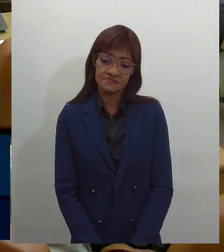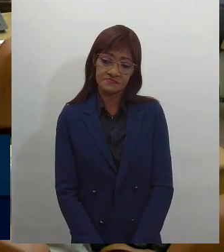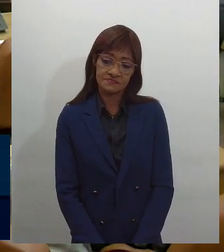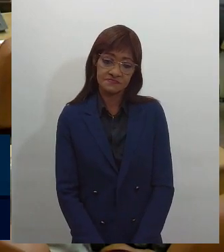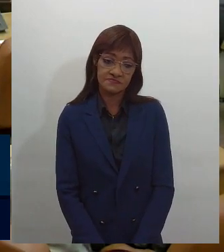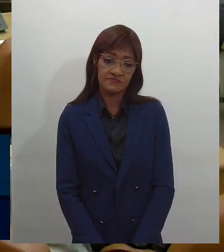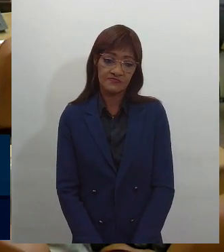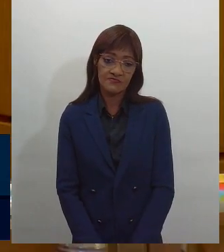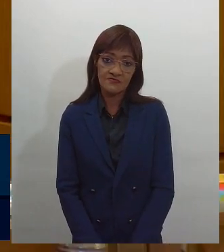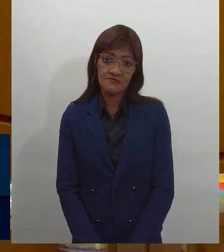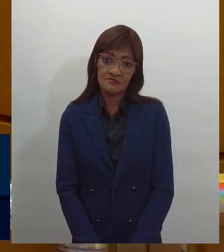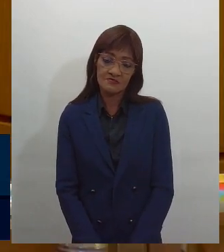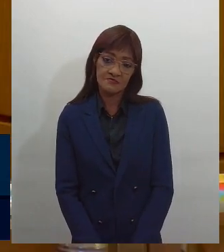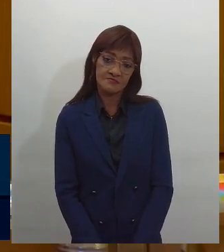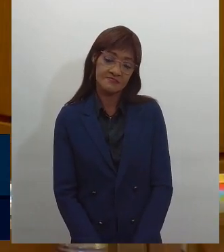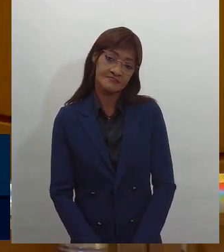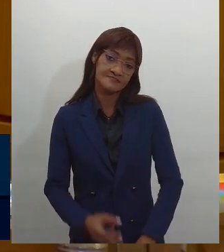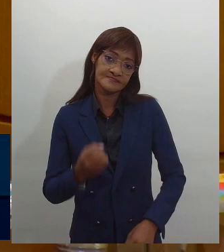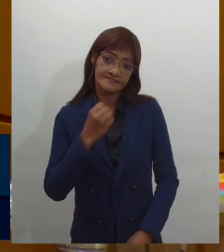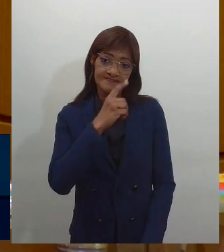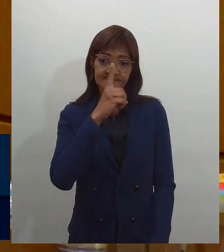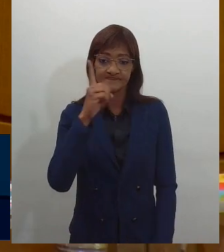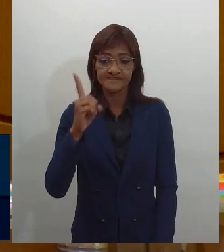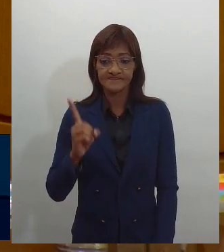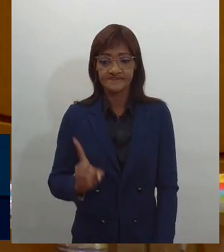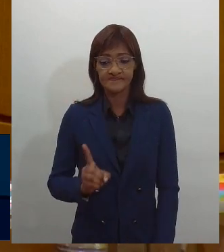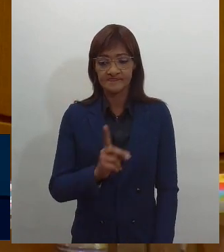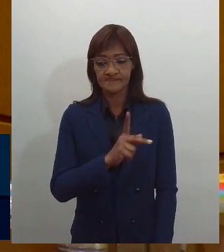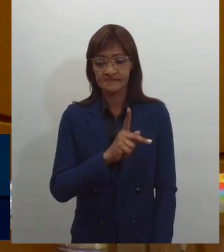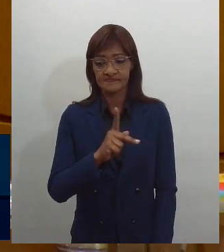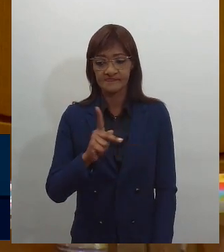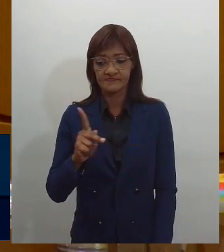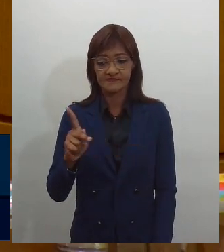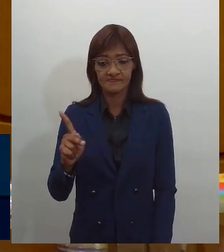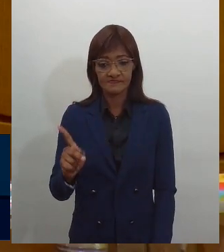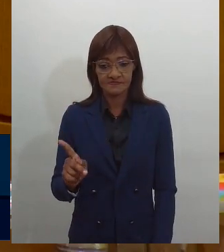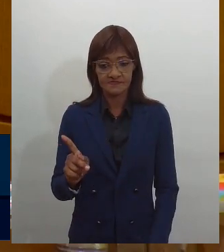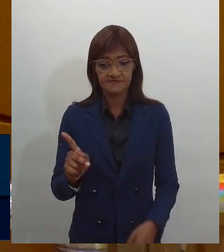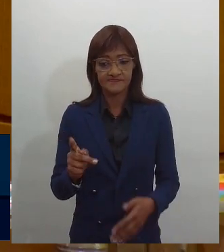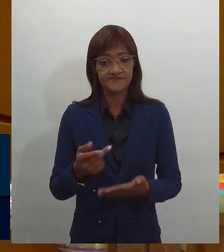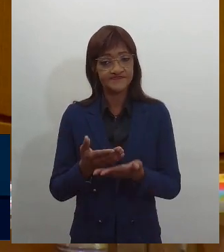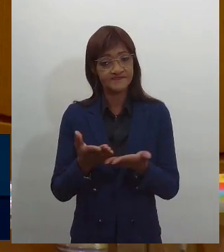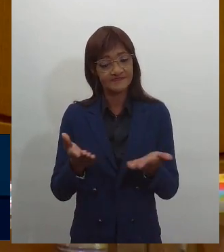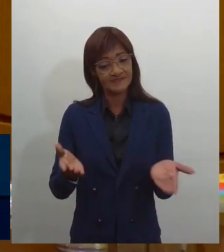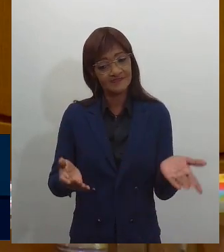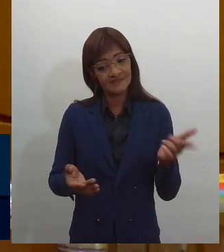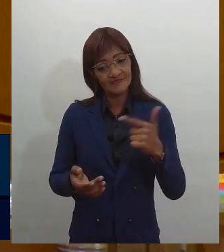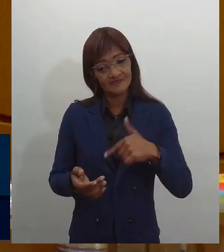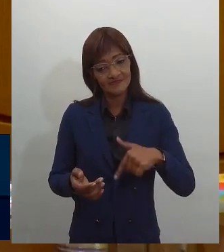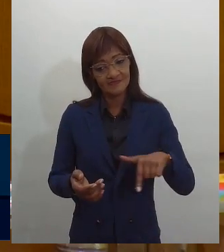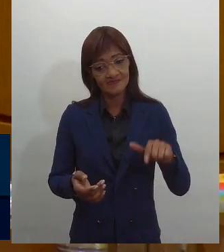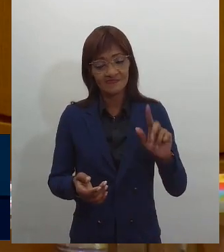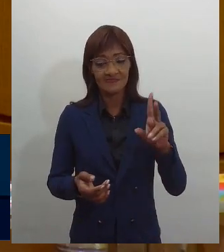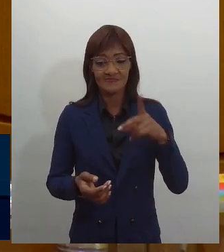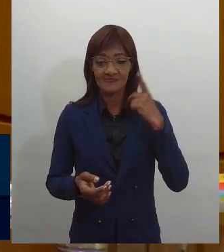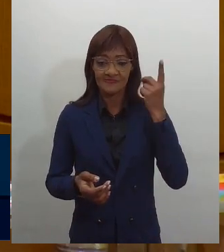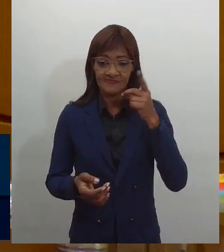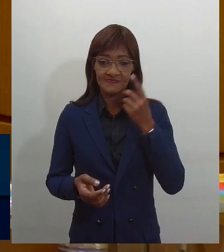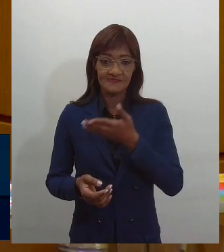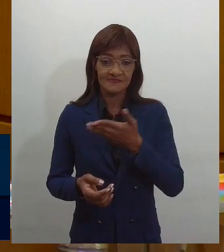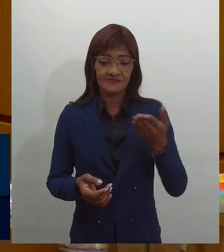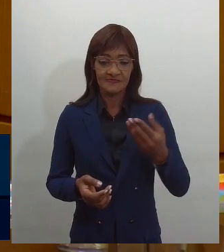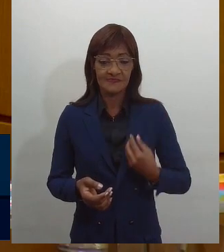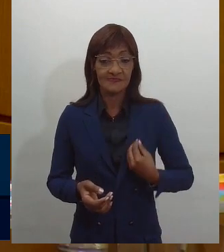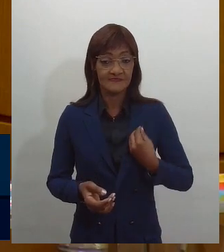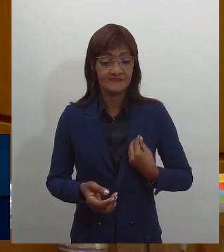Bom dia, senhor presidente. Bom dia de novo às deputadas e deputados, todos aqui presentes.